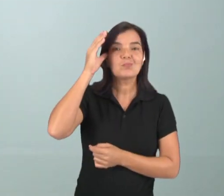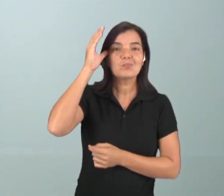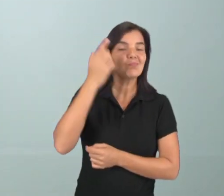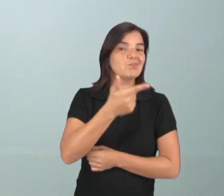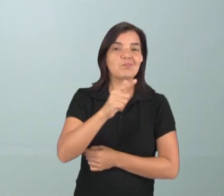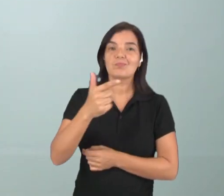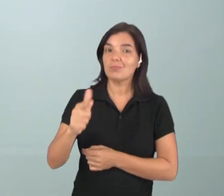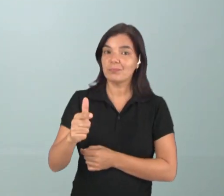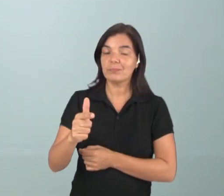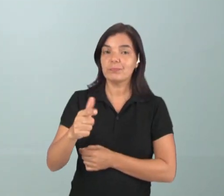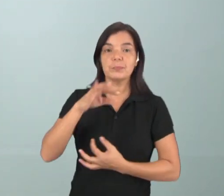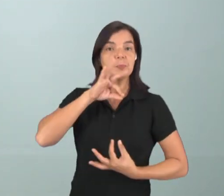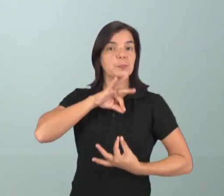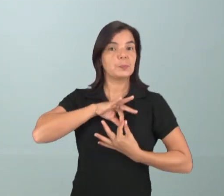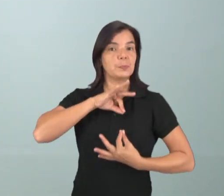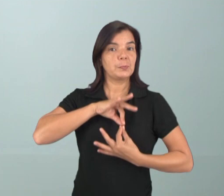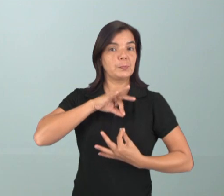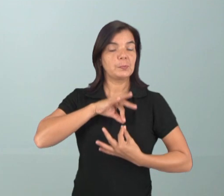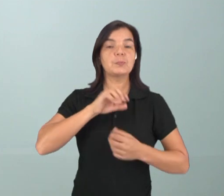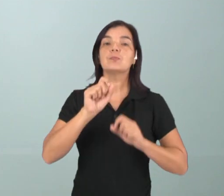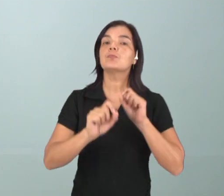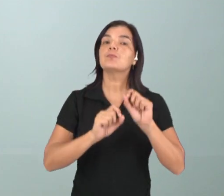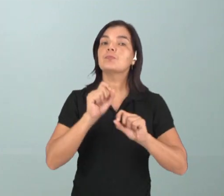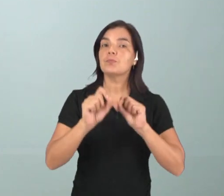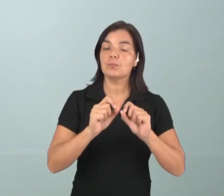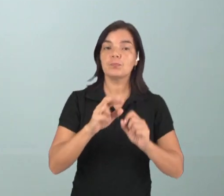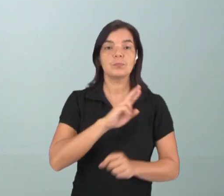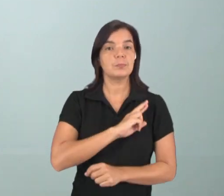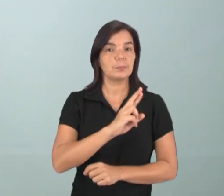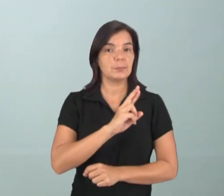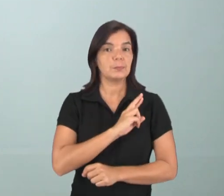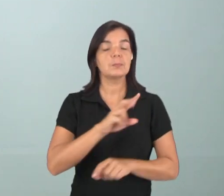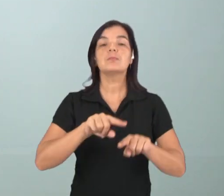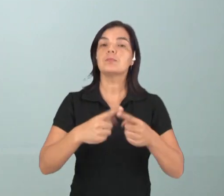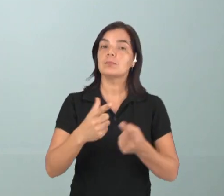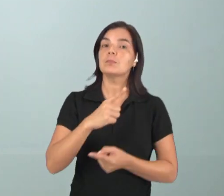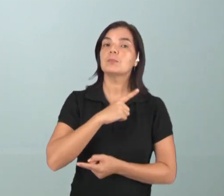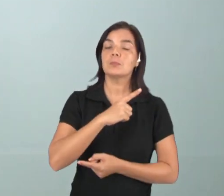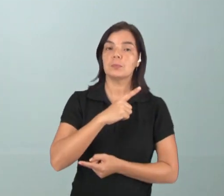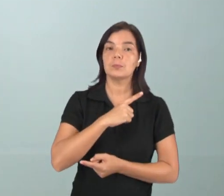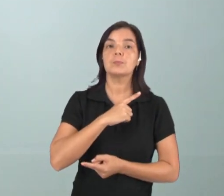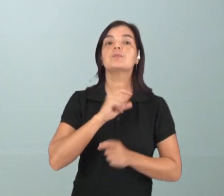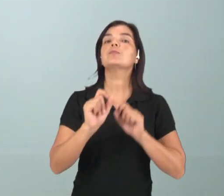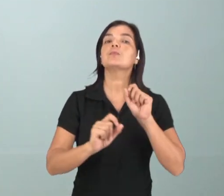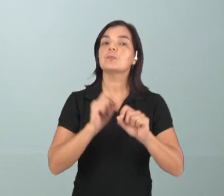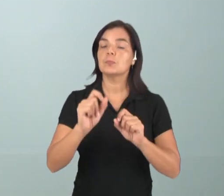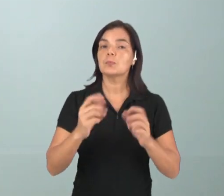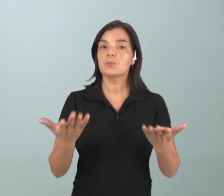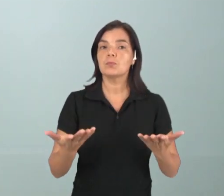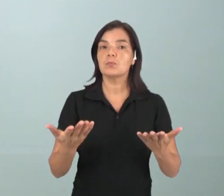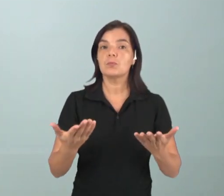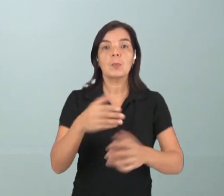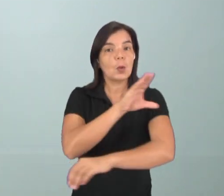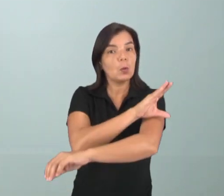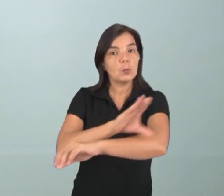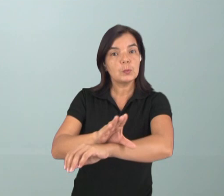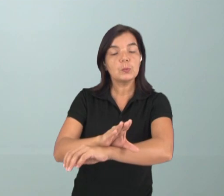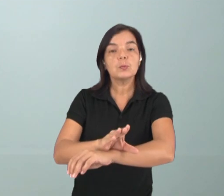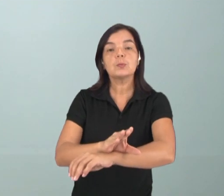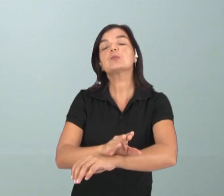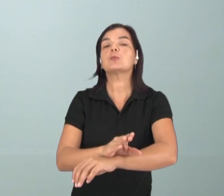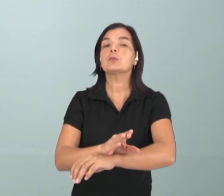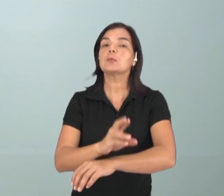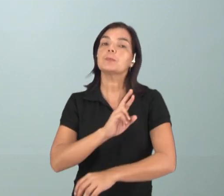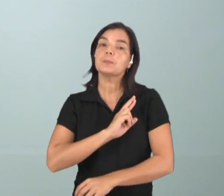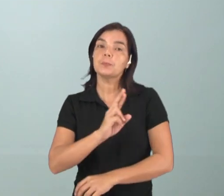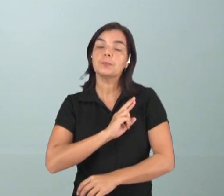tem relevância espiritual, tem relevância religiosa, né? Tem ali intrínseco a cultura religiosa